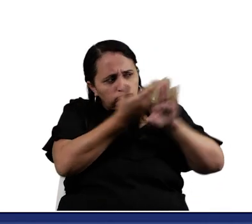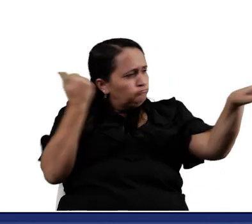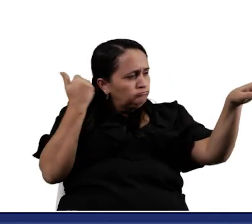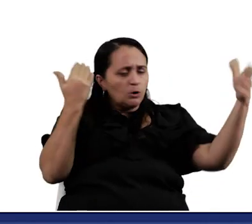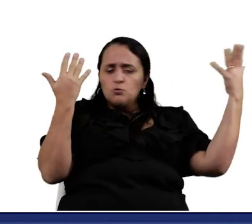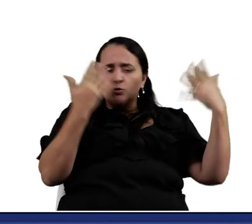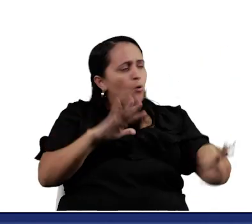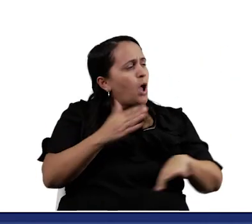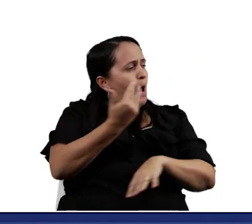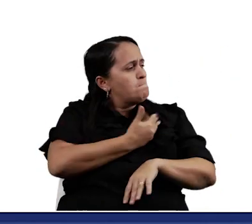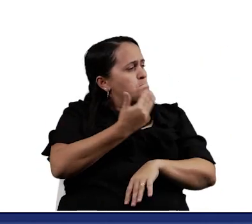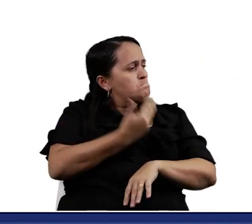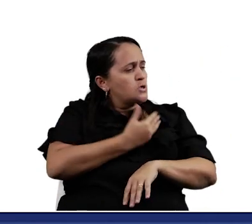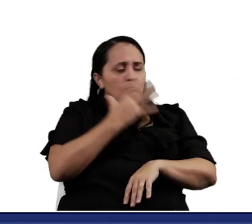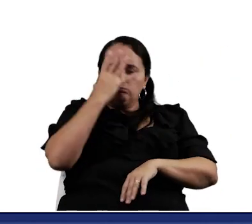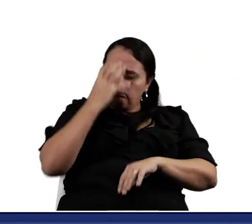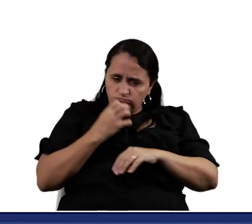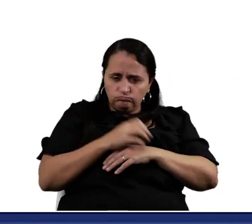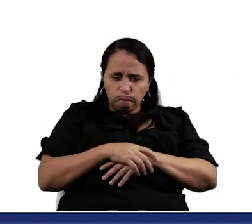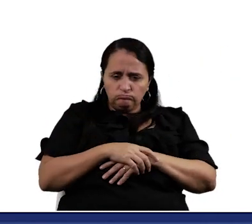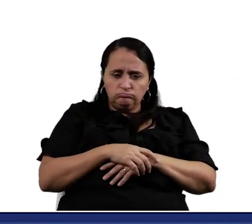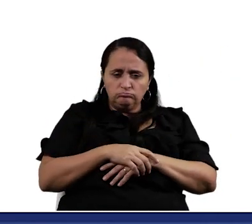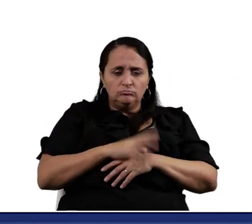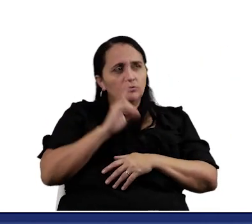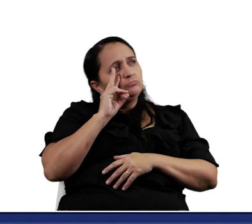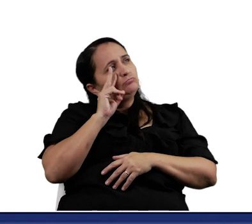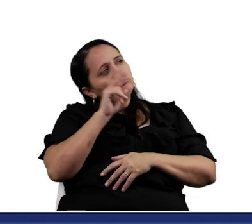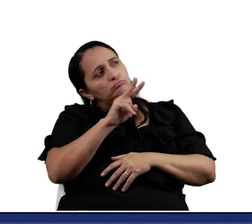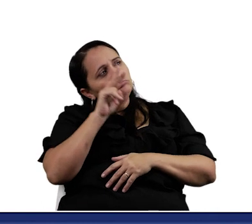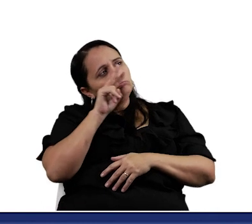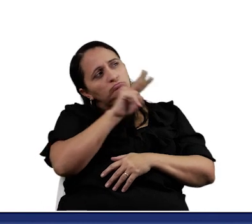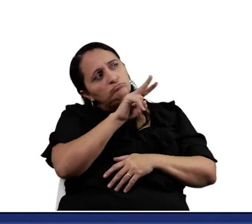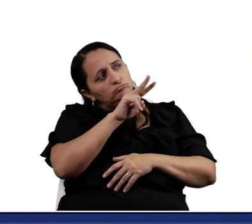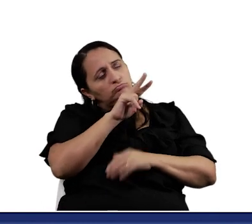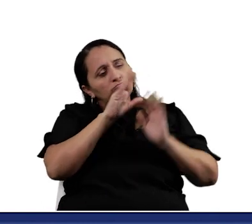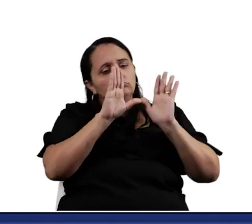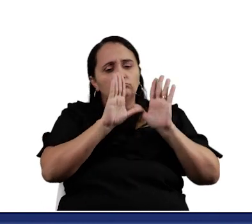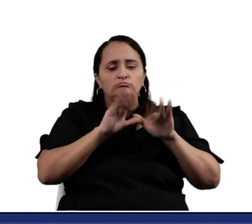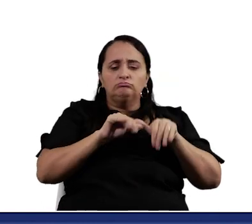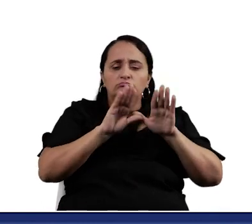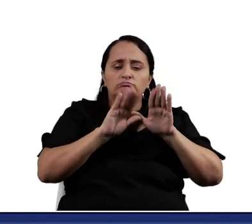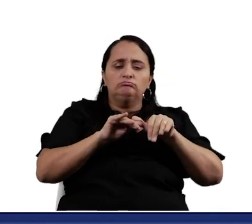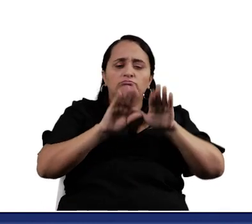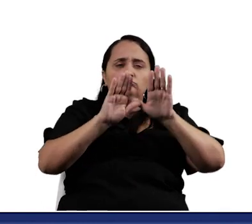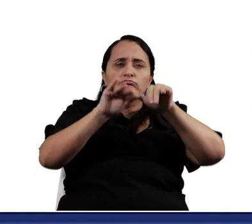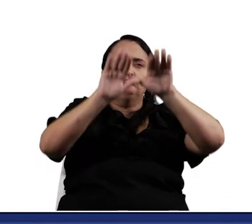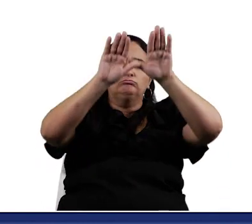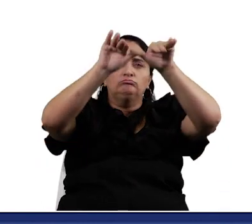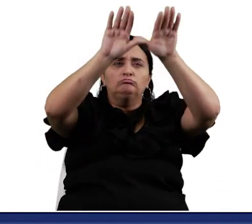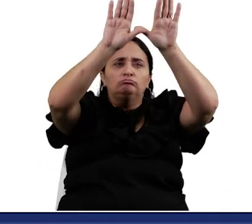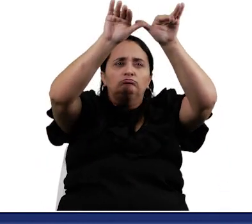milhafre e quando o vê pairado no ar, lá no alto, ele dá um grunhidinho e olha para